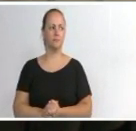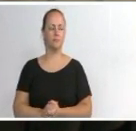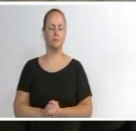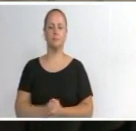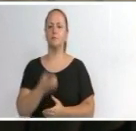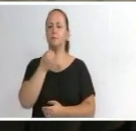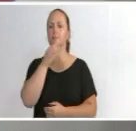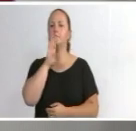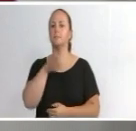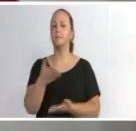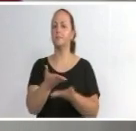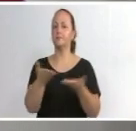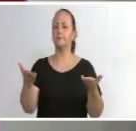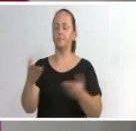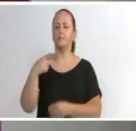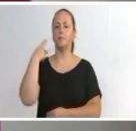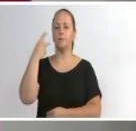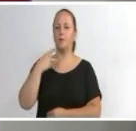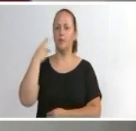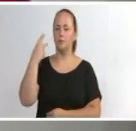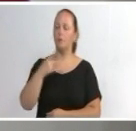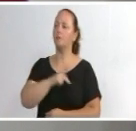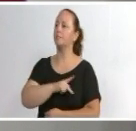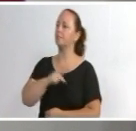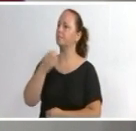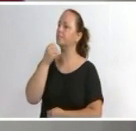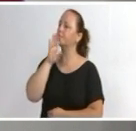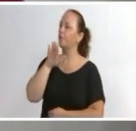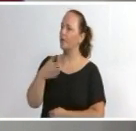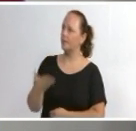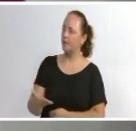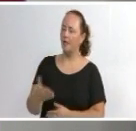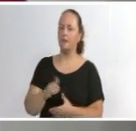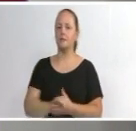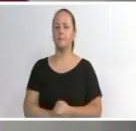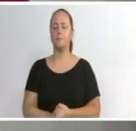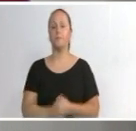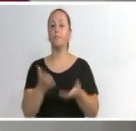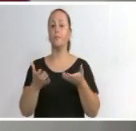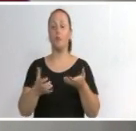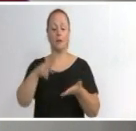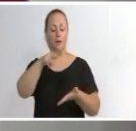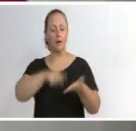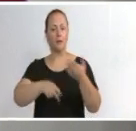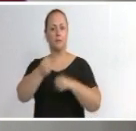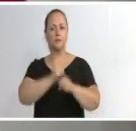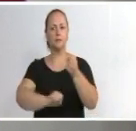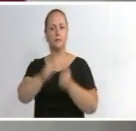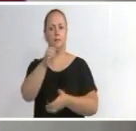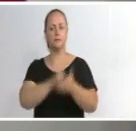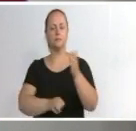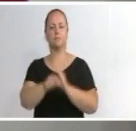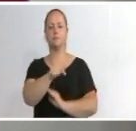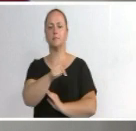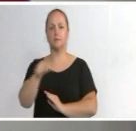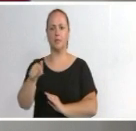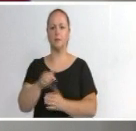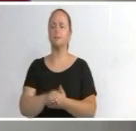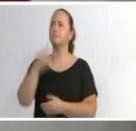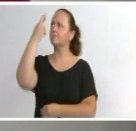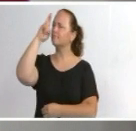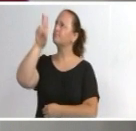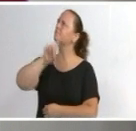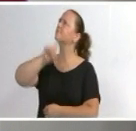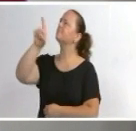Boa tarde, senhores vereadores. Boa tarde, presidente. Gostaria de ler em Salmo 7: Senhor Deus